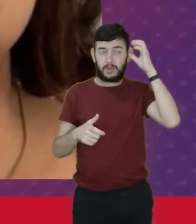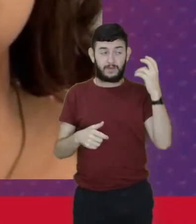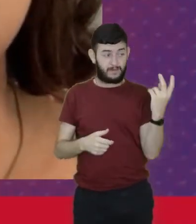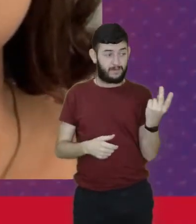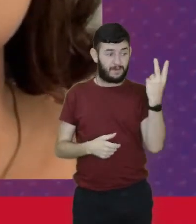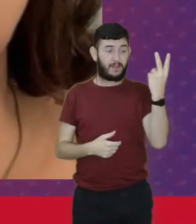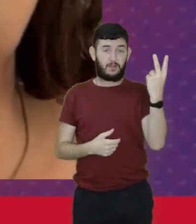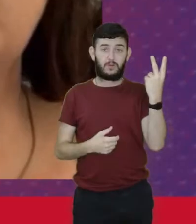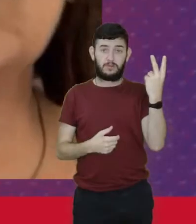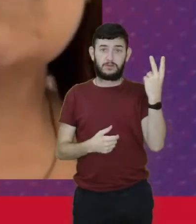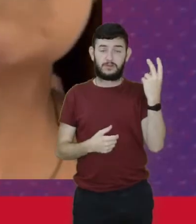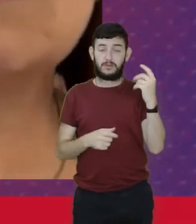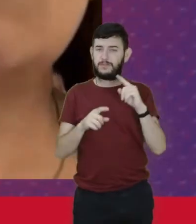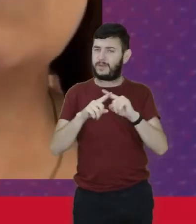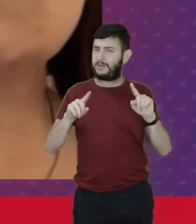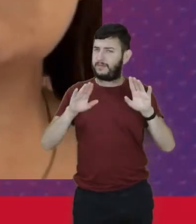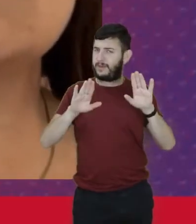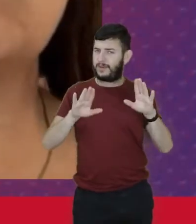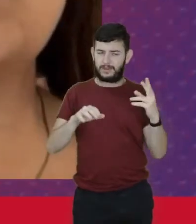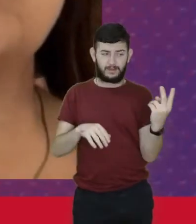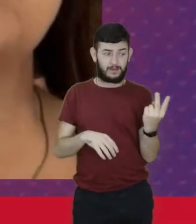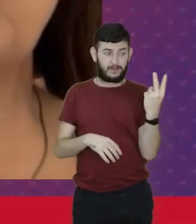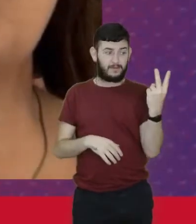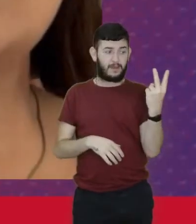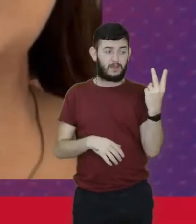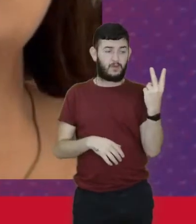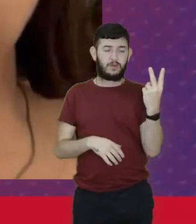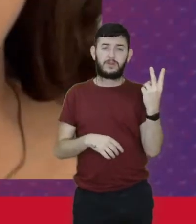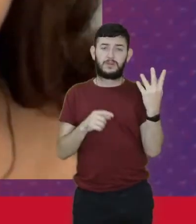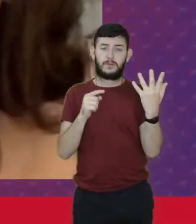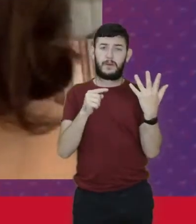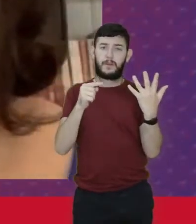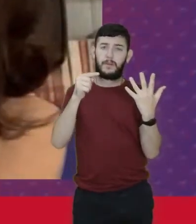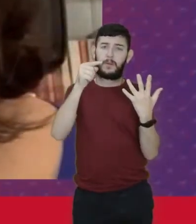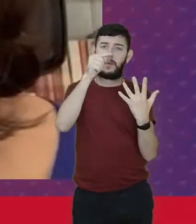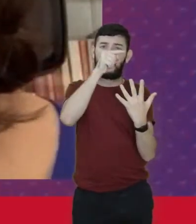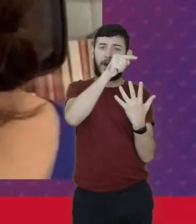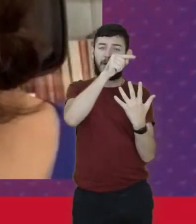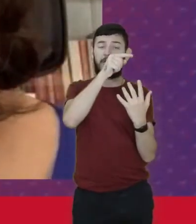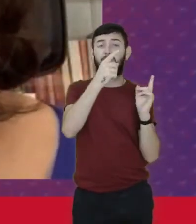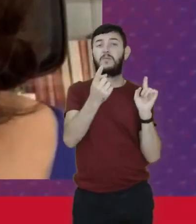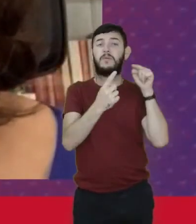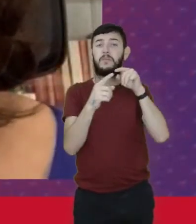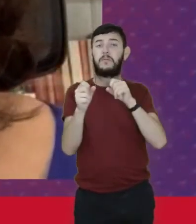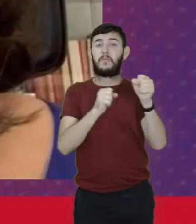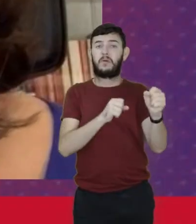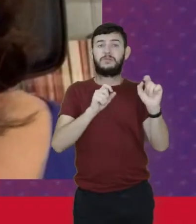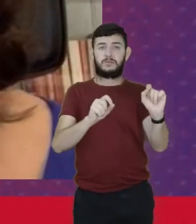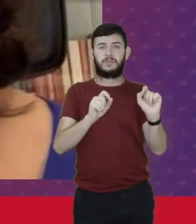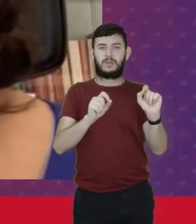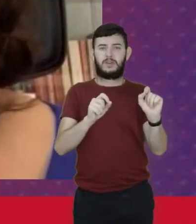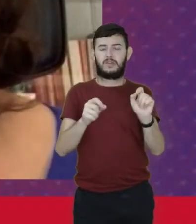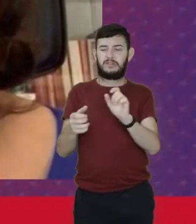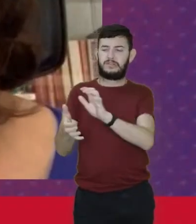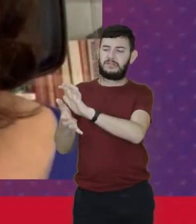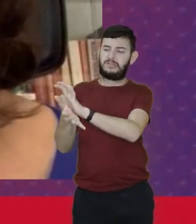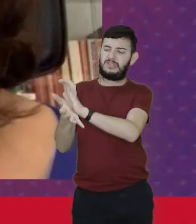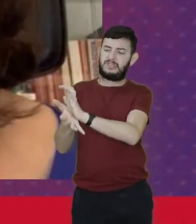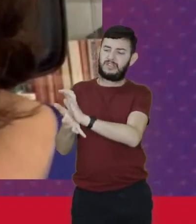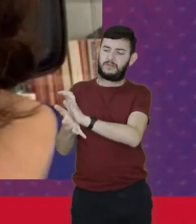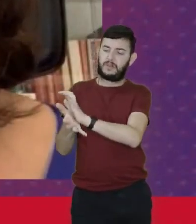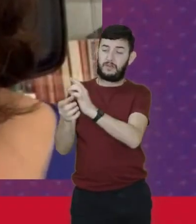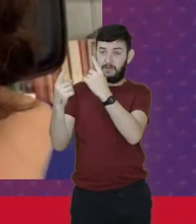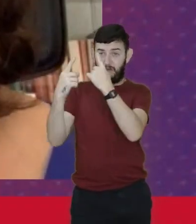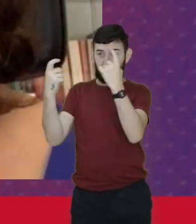gente dizer que esses valores devem estar a serviço de combater todas as formas de discriminação e